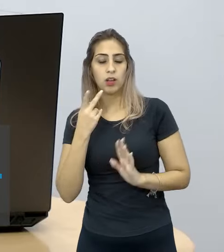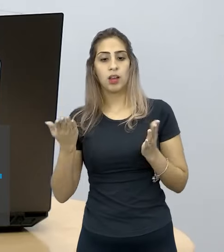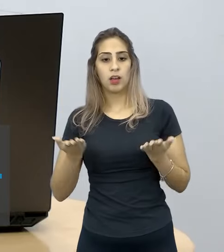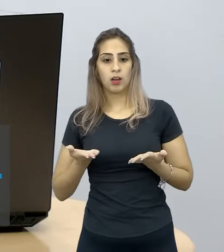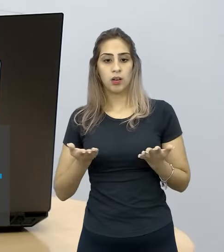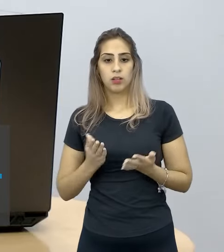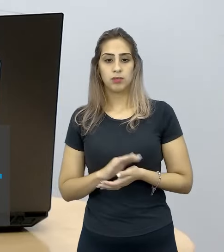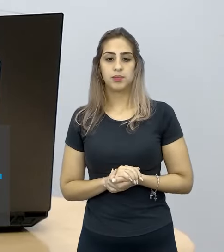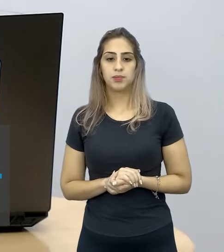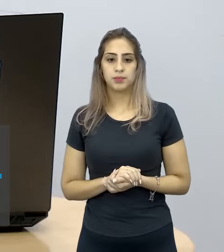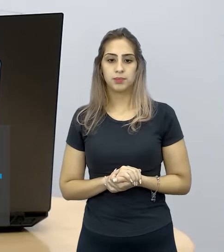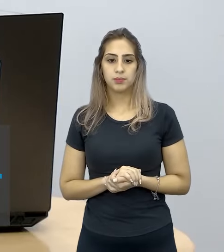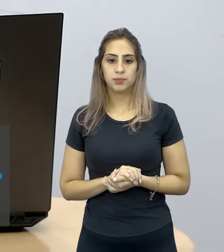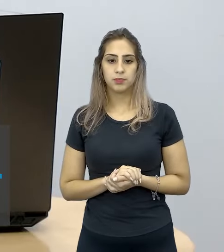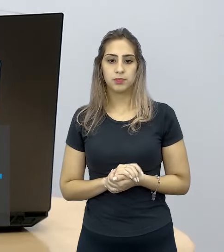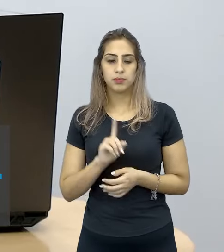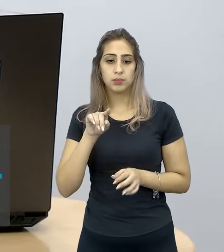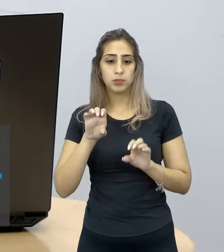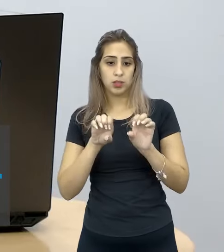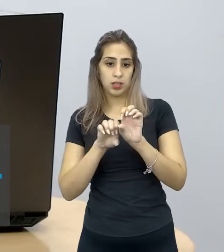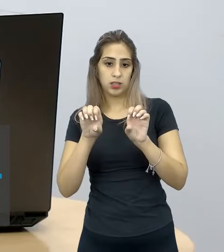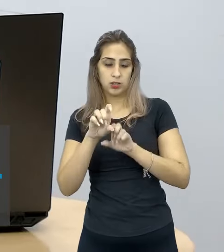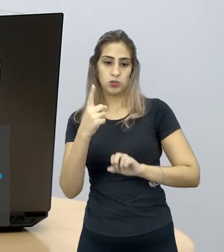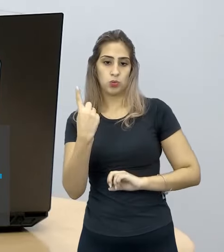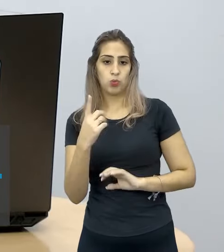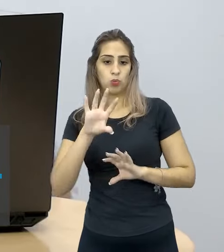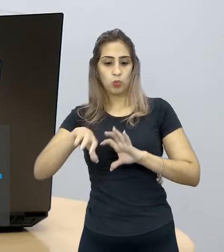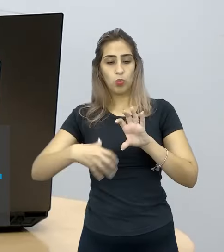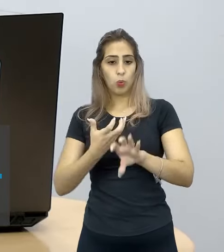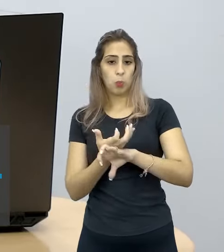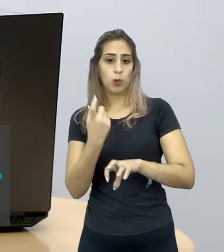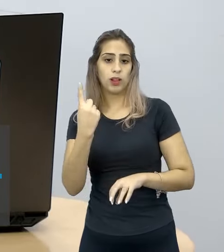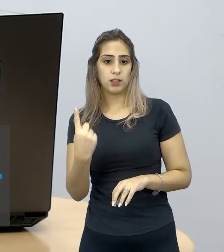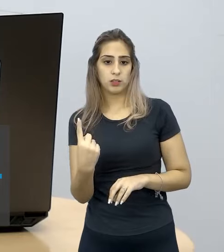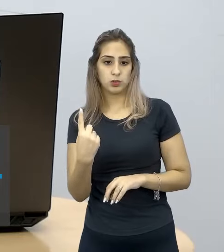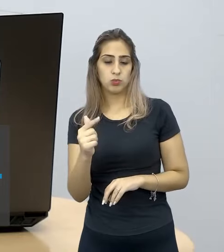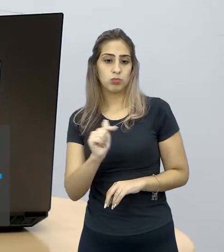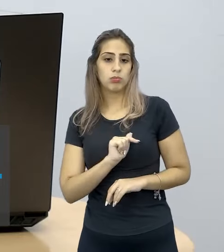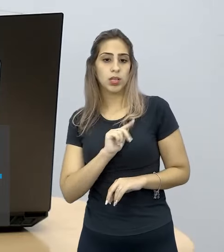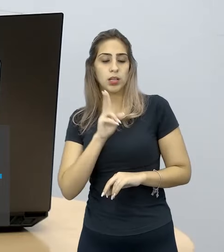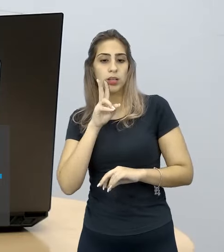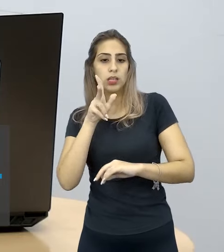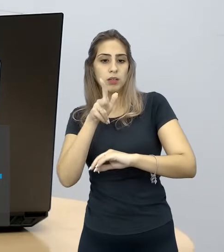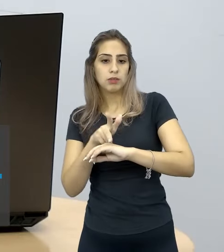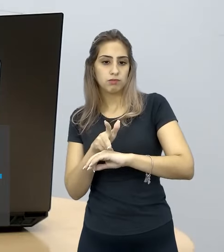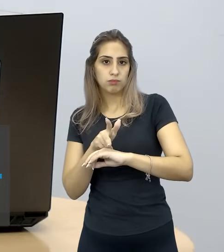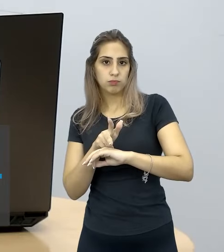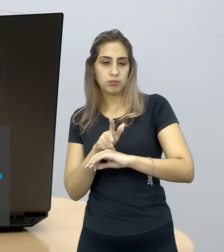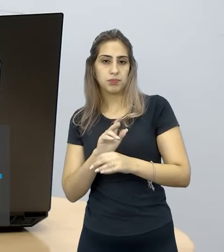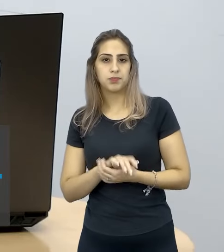também, daqui a pouquinho, que é do eixo 1, né, do componente 1, que tem vídeos